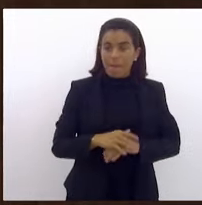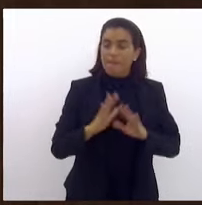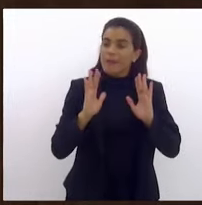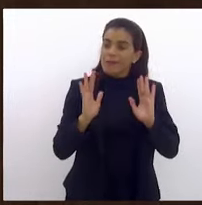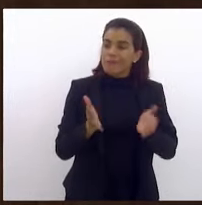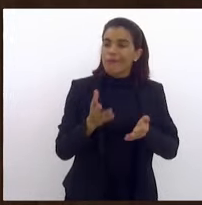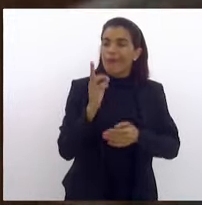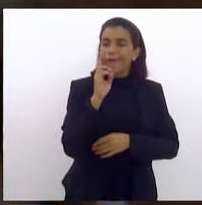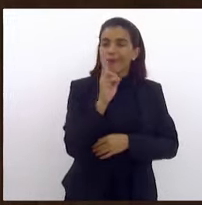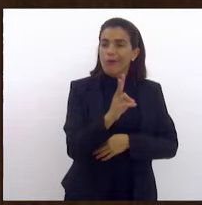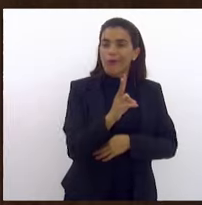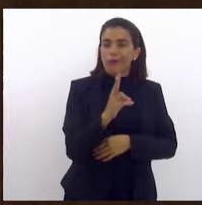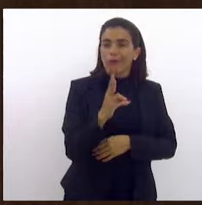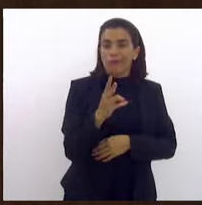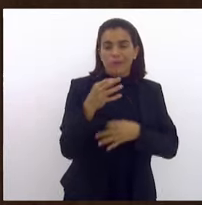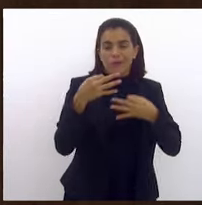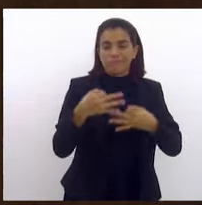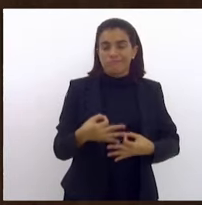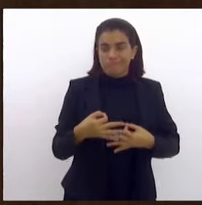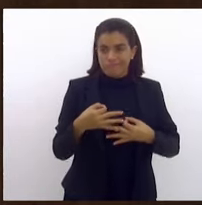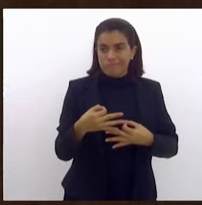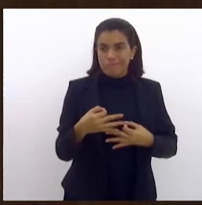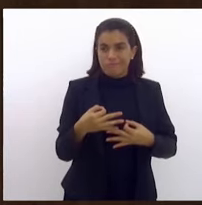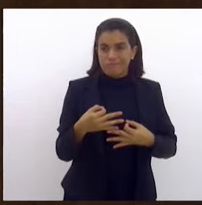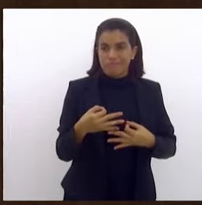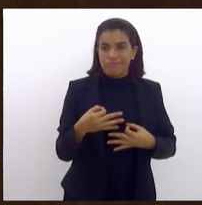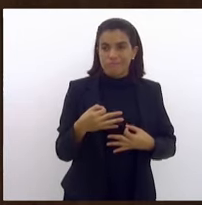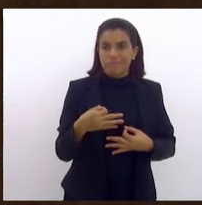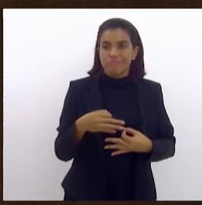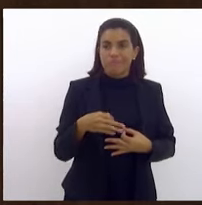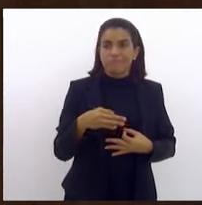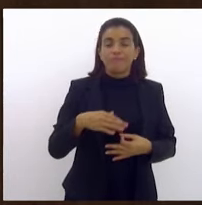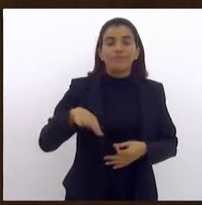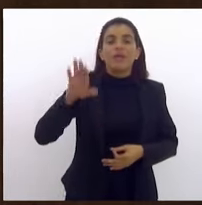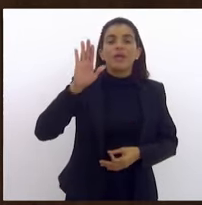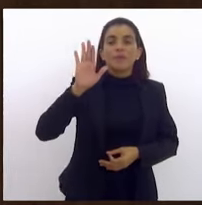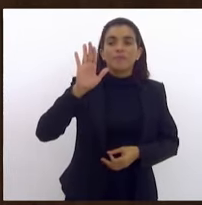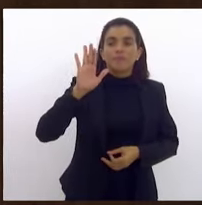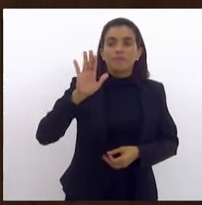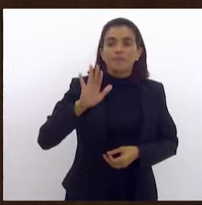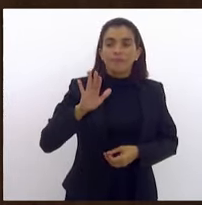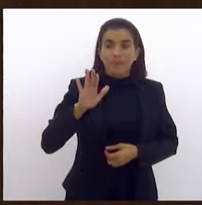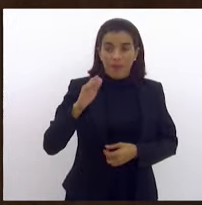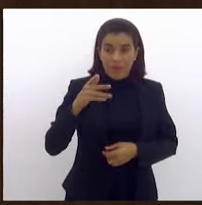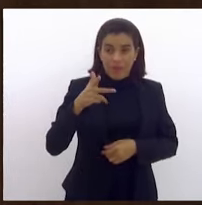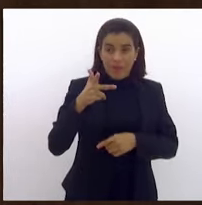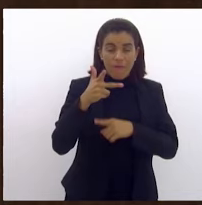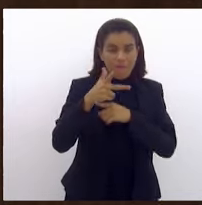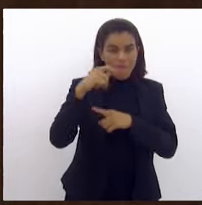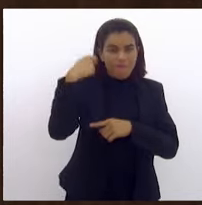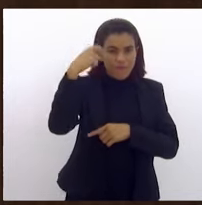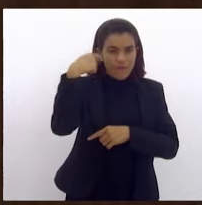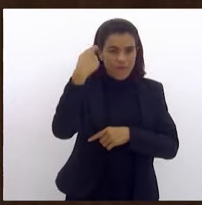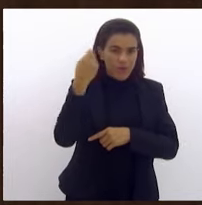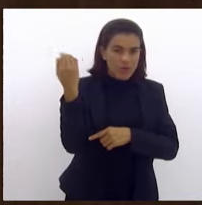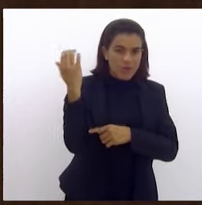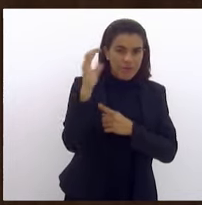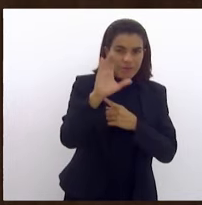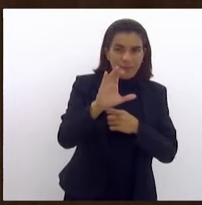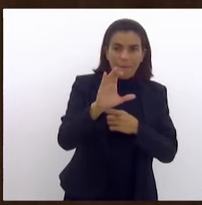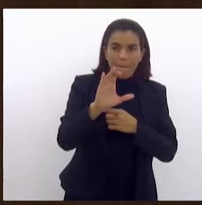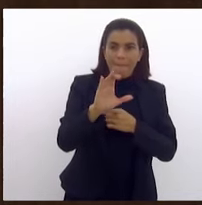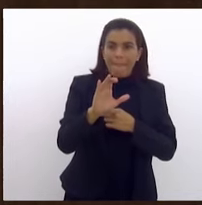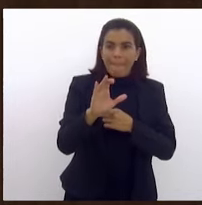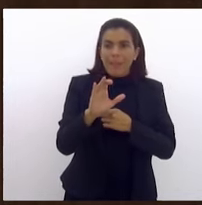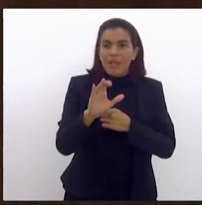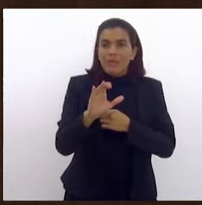Já viu que não vai dar certo, e é bom que se diga. Tem um vídeo aí que eu vou recuperar, presidente. Tem um vídeo que eu vou recuperar, que há, eu não